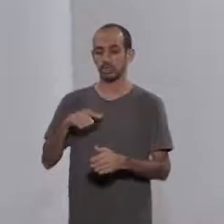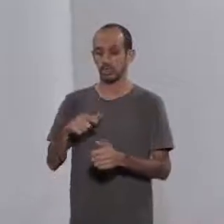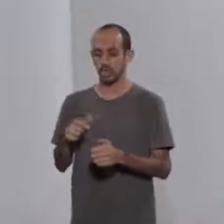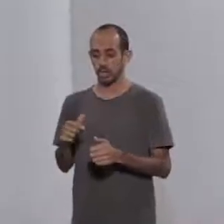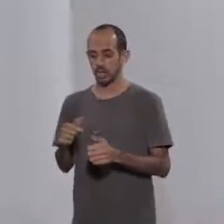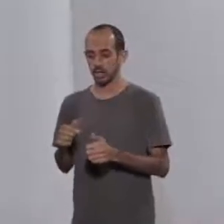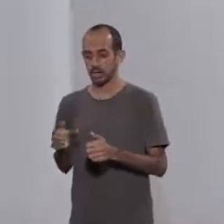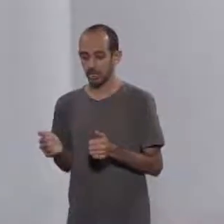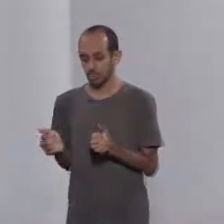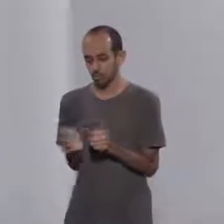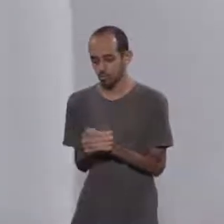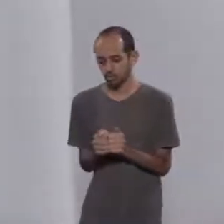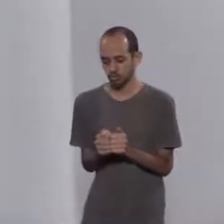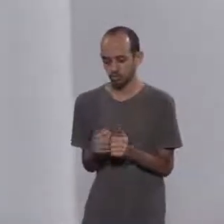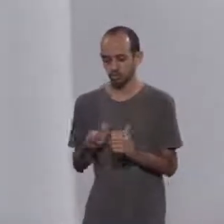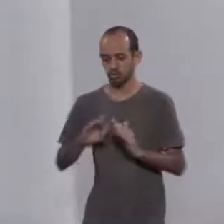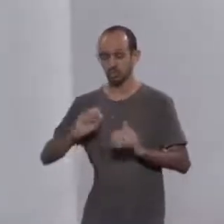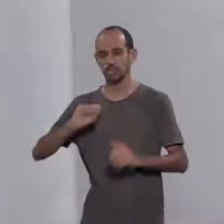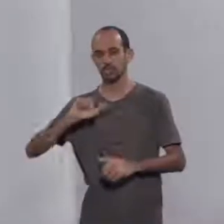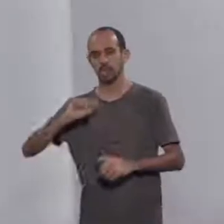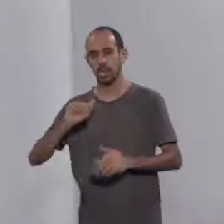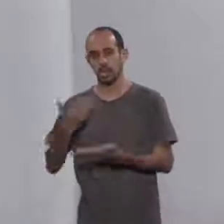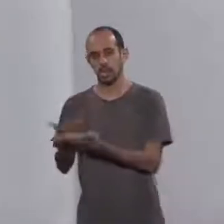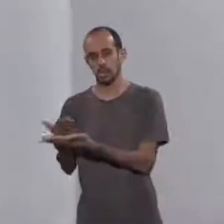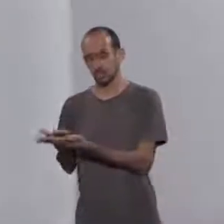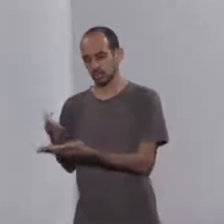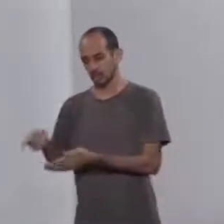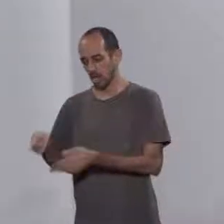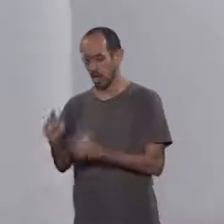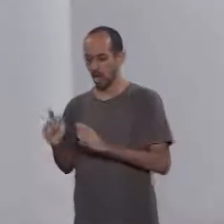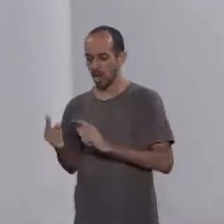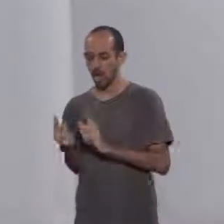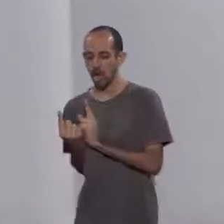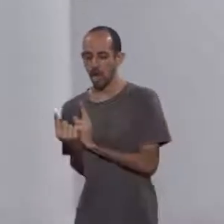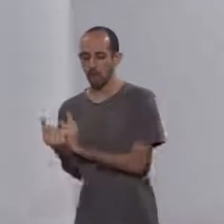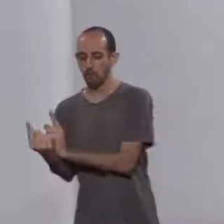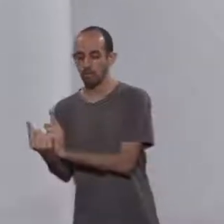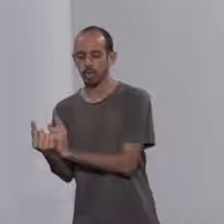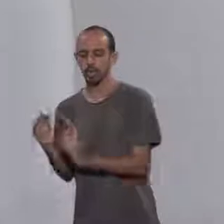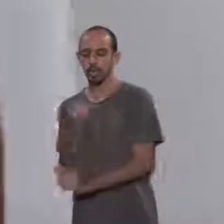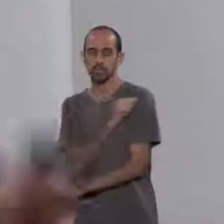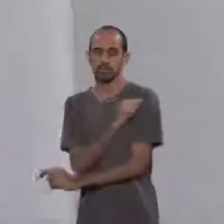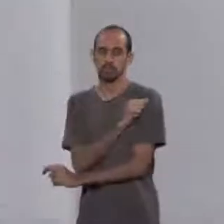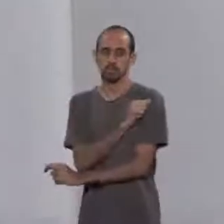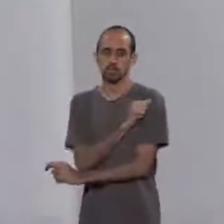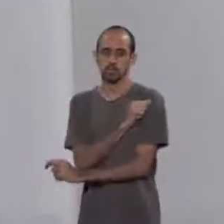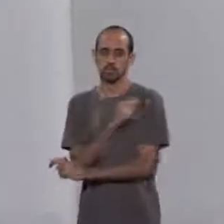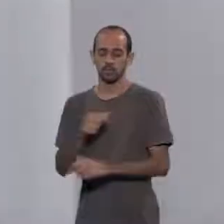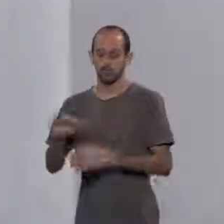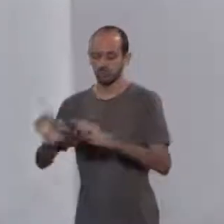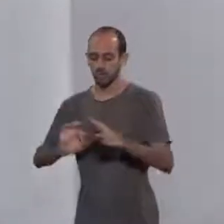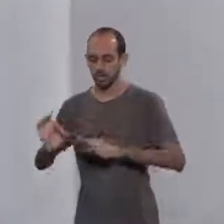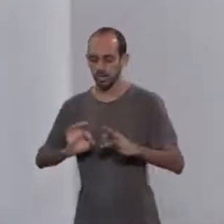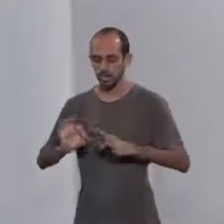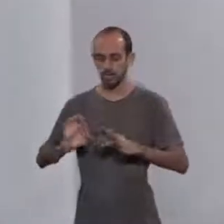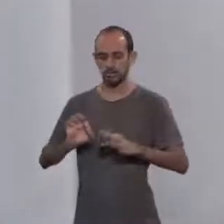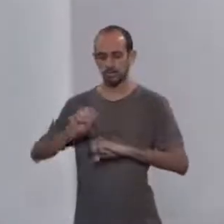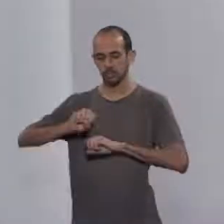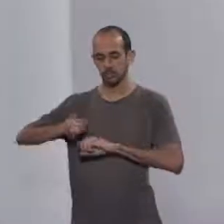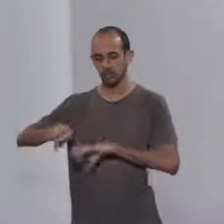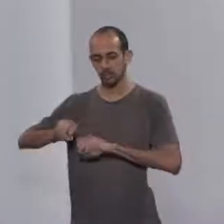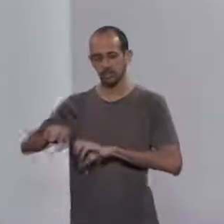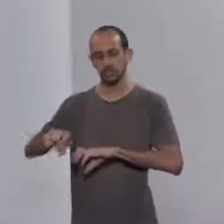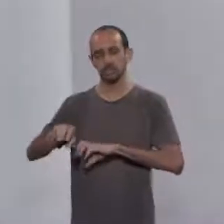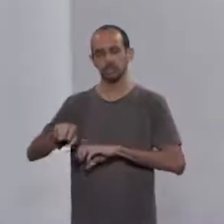na sala de aula. Então, o professor do regular, ele, né, faz aquele todo o trabalho de o planejamento educacional individualizado, que